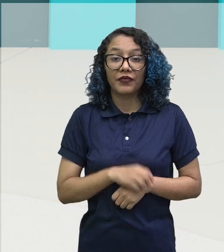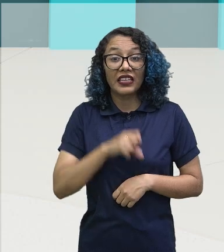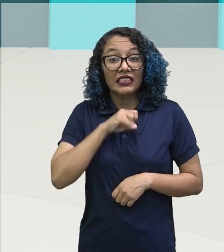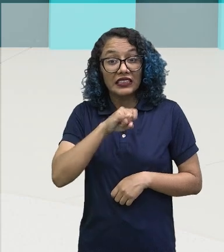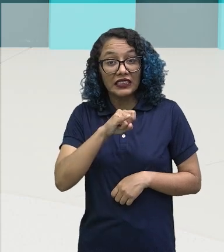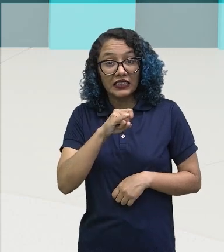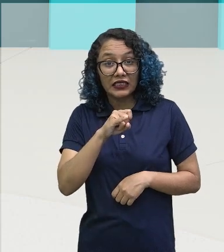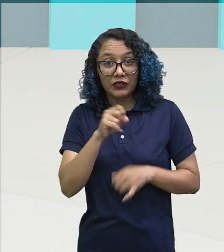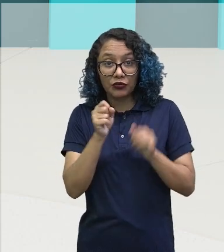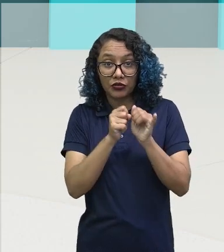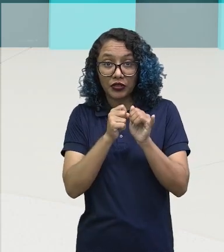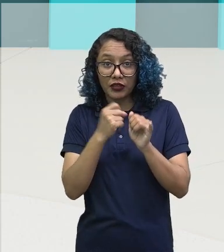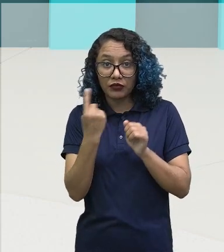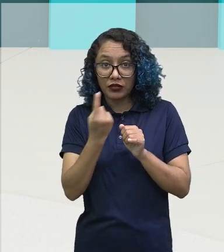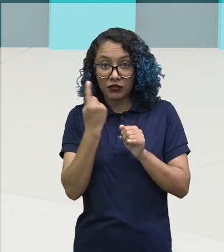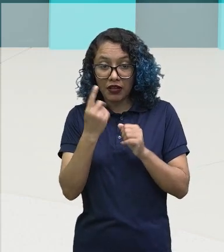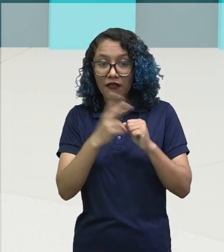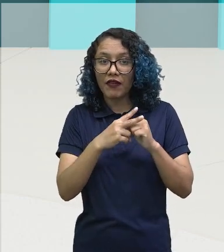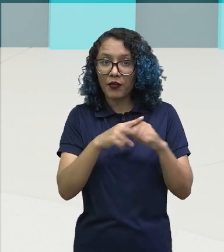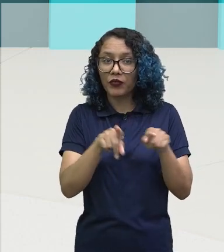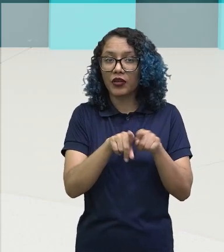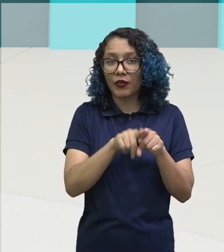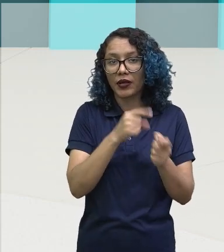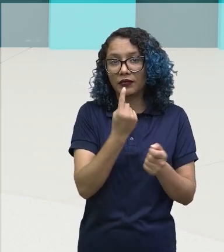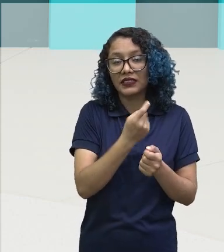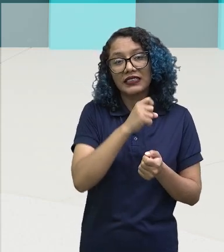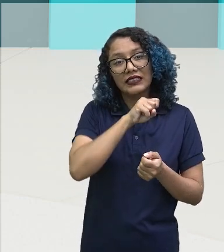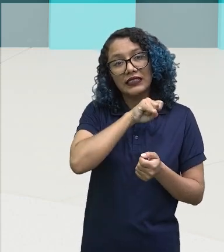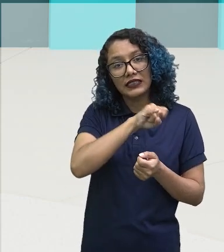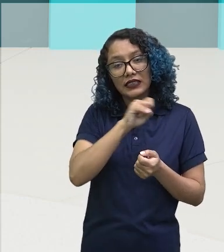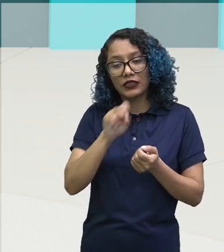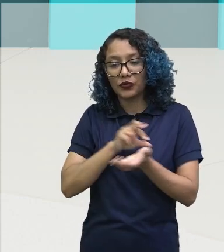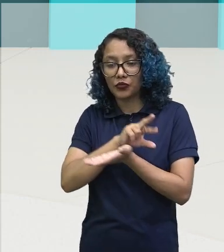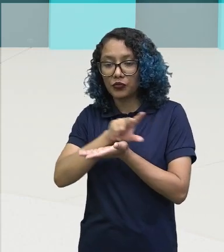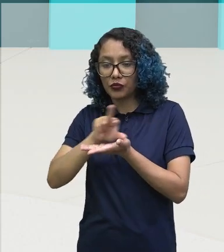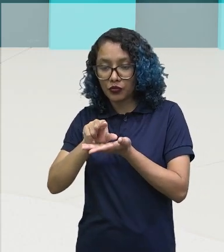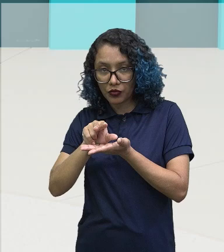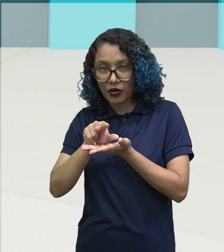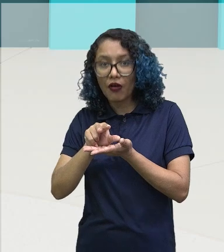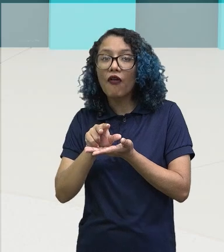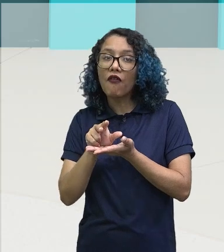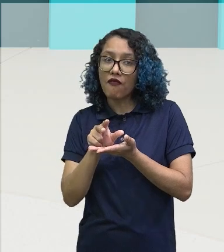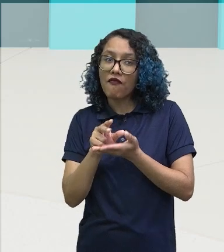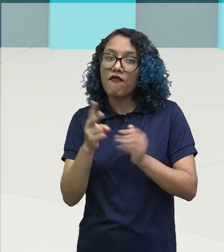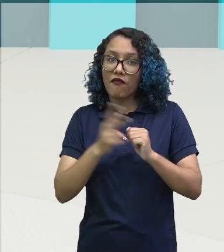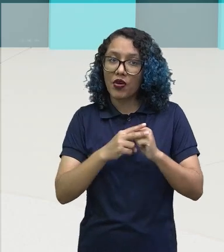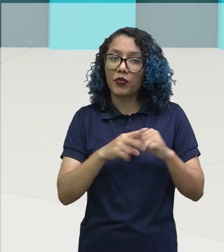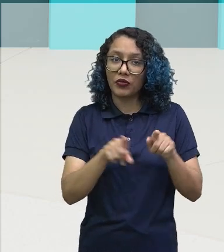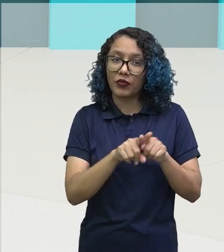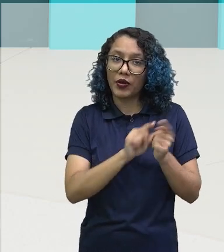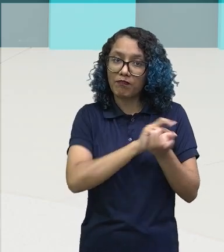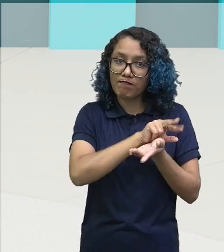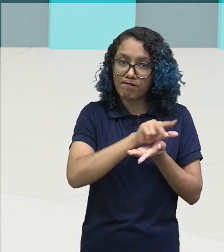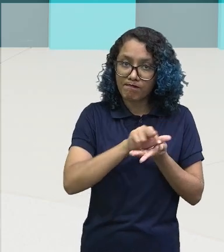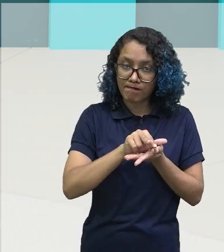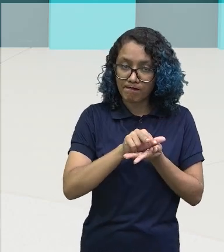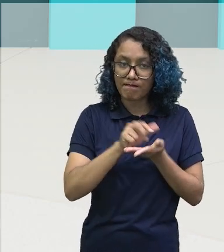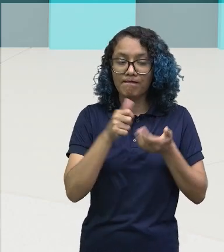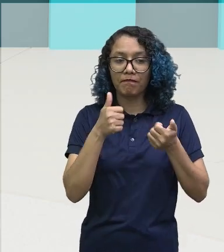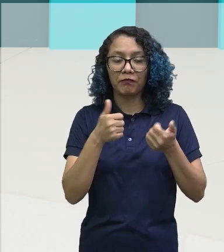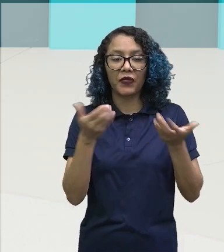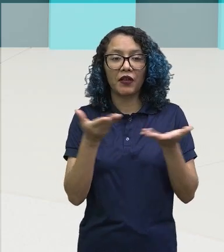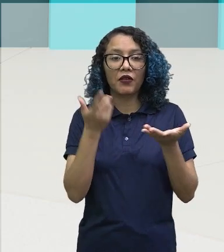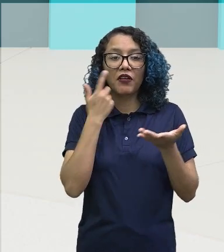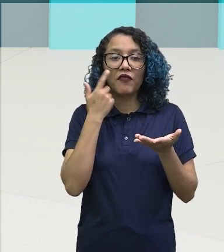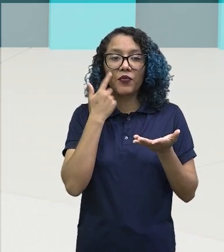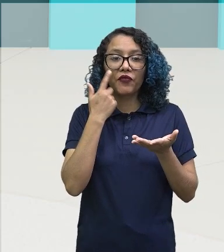verbo vai ficar no singular. Se estiver no plural, o verbo também deverá ir para o plural. Vamos ver agora entre o